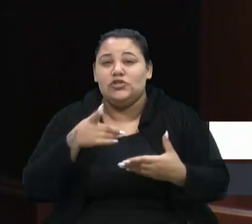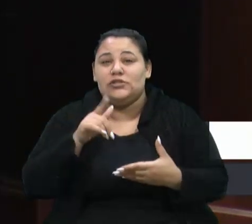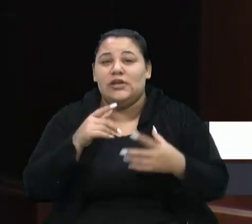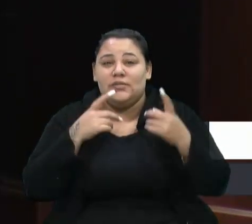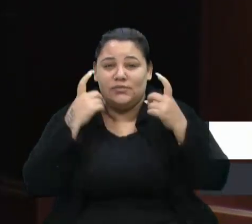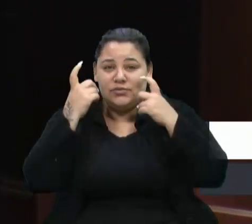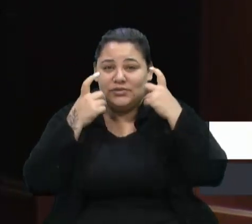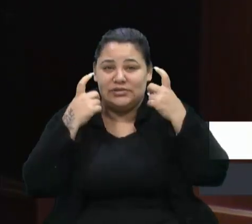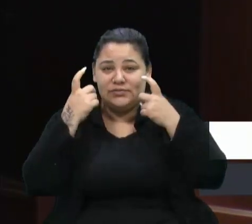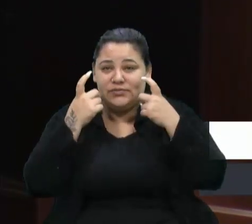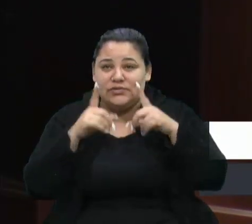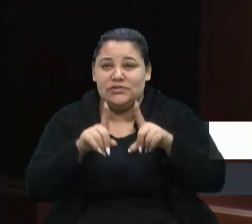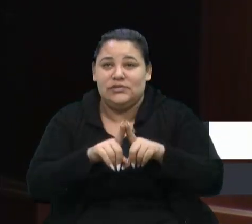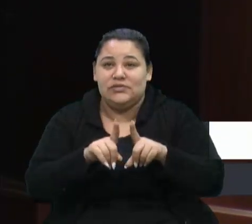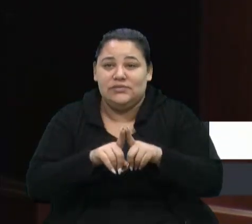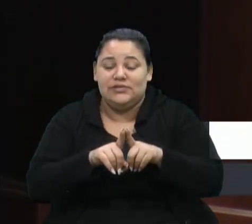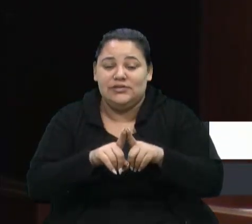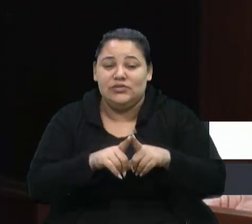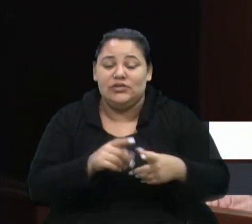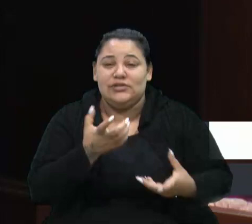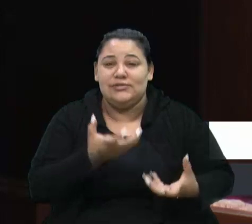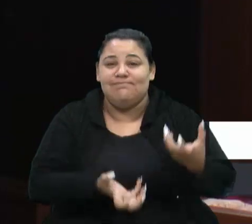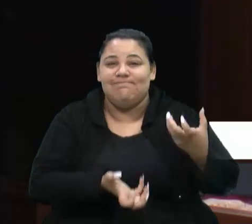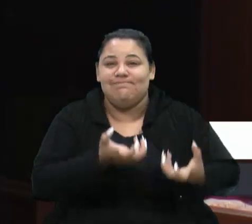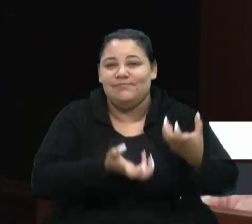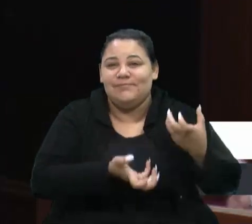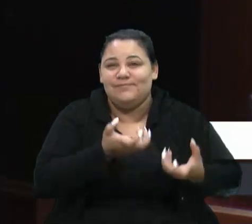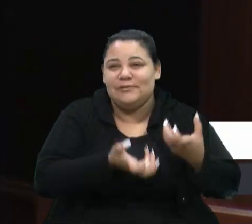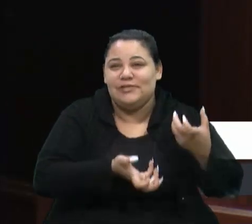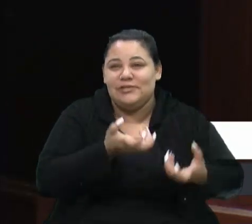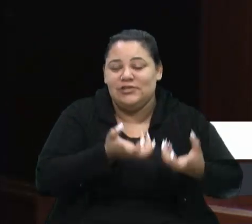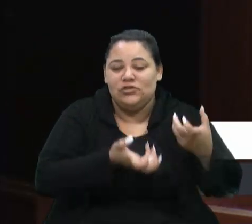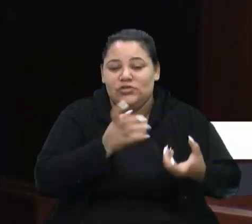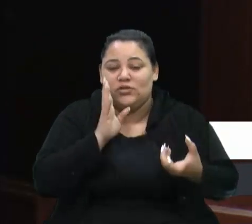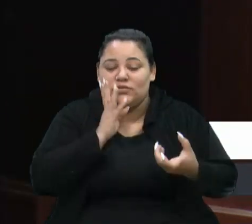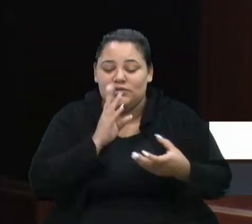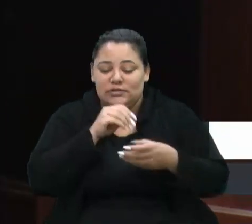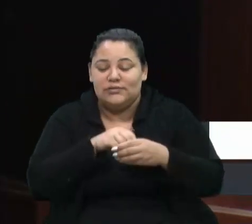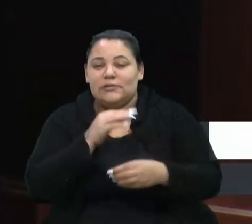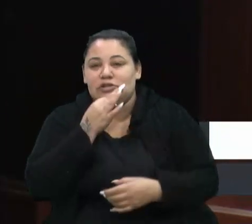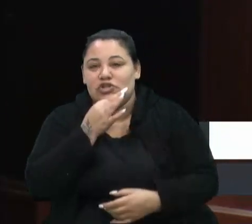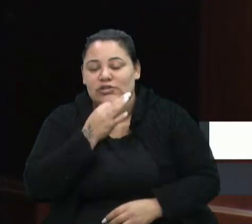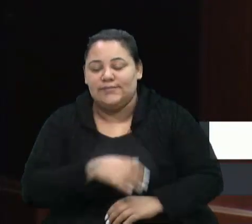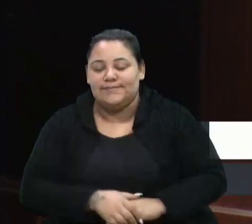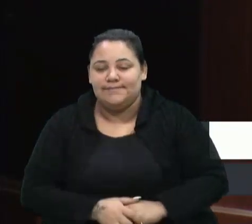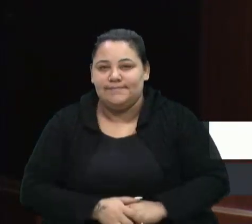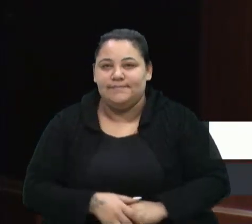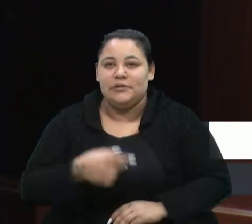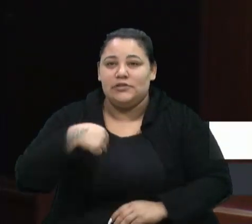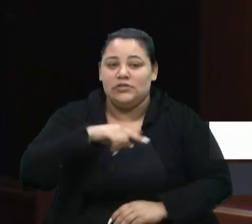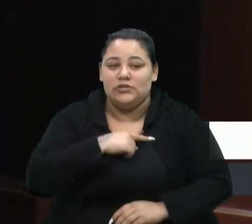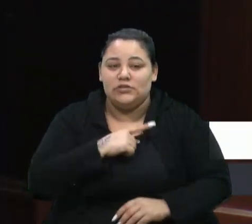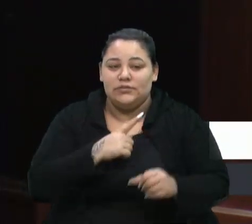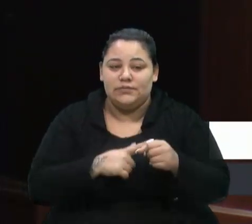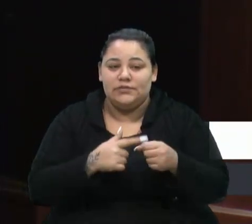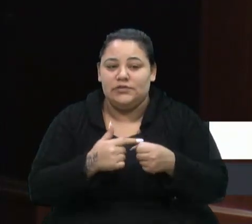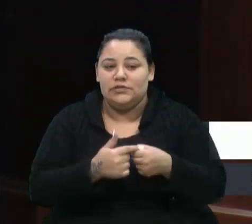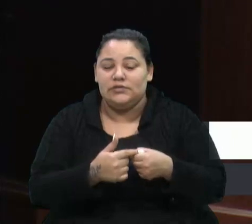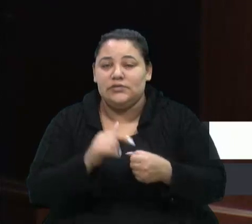dos incêndios que estão acontecendo em nossa cidade. A nossa cidade está